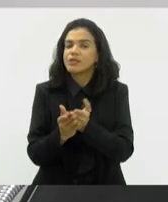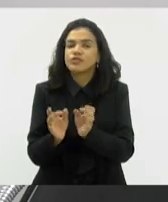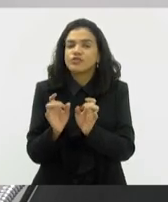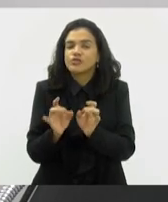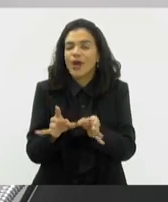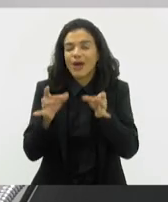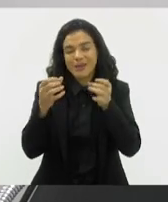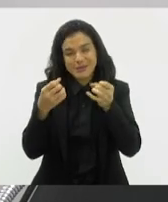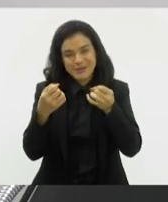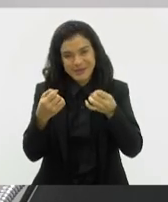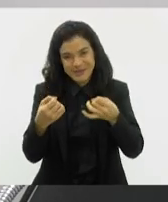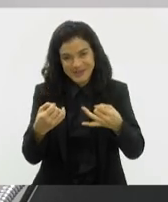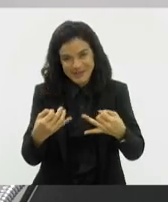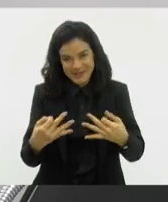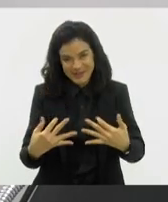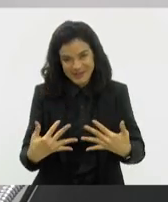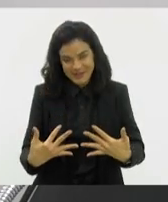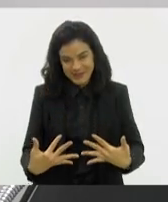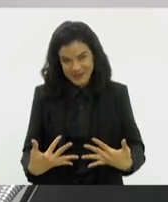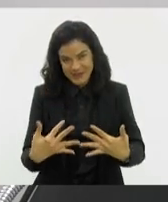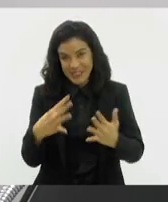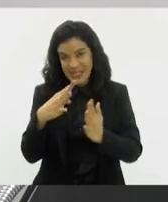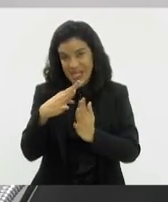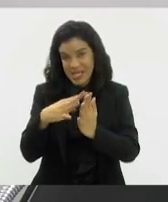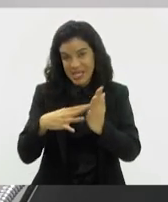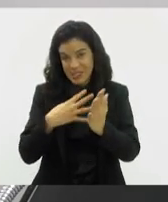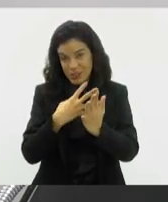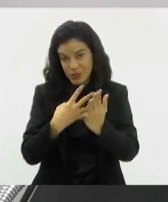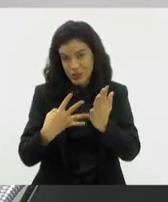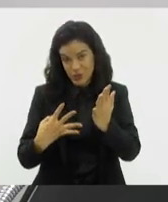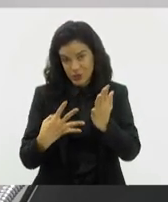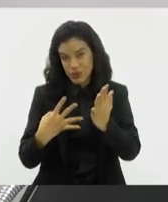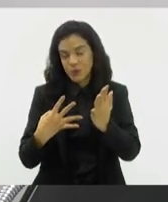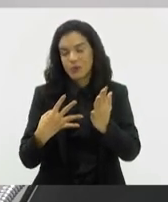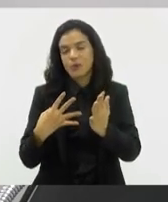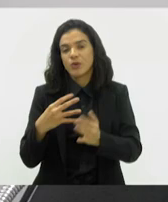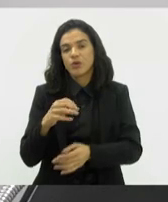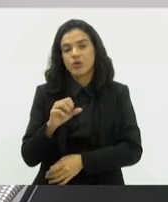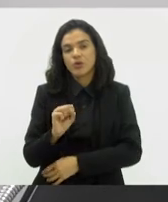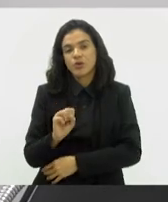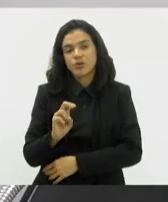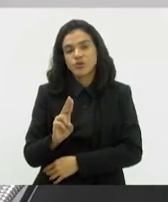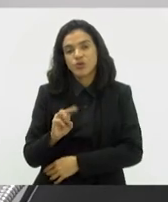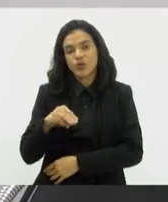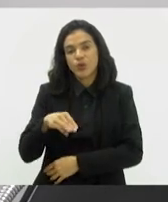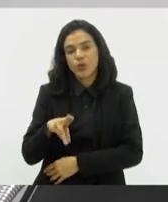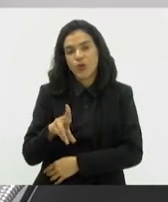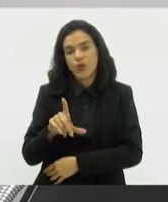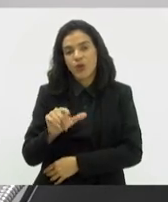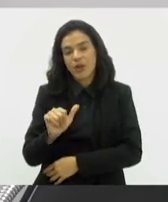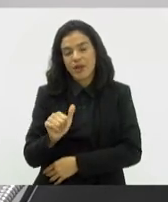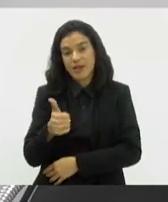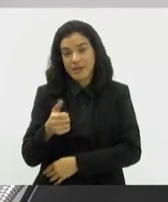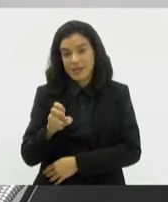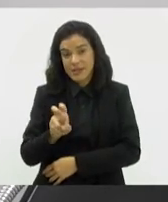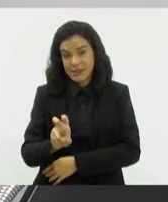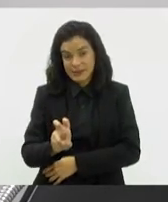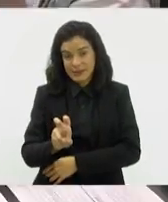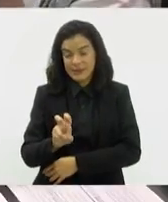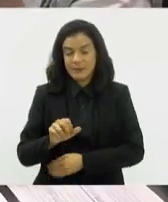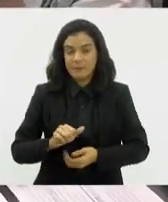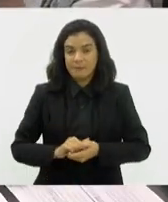estou fazendo em cima na súmula 15. Bom, então vamos colher o voto. Deputado Carlos Minha, que está